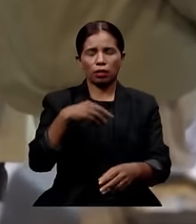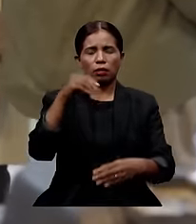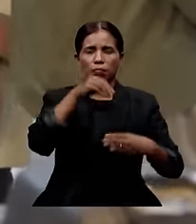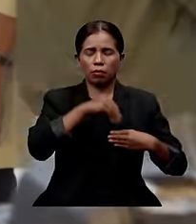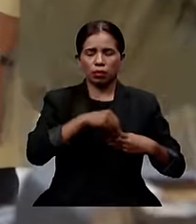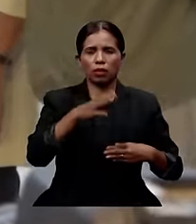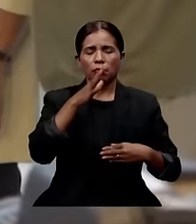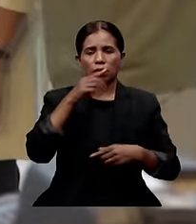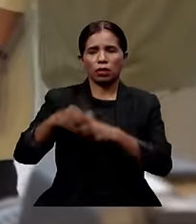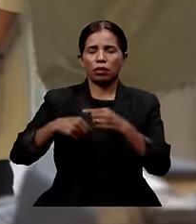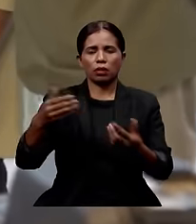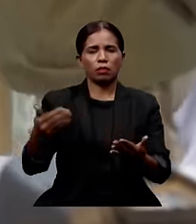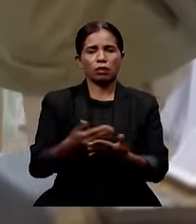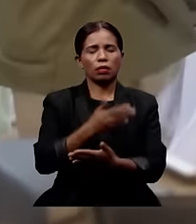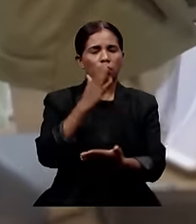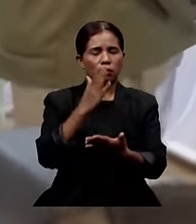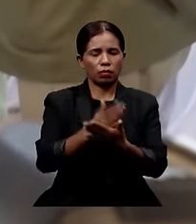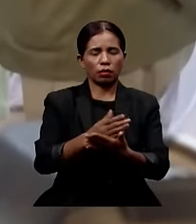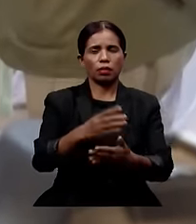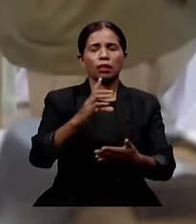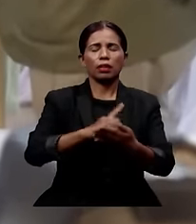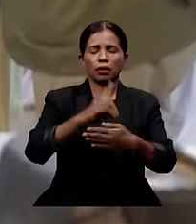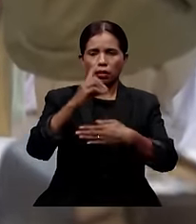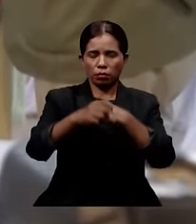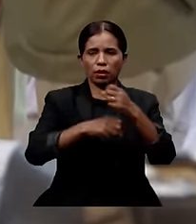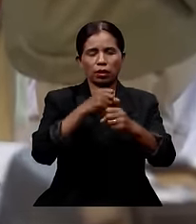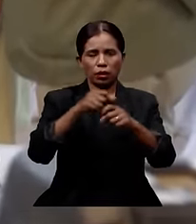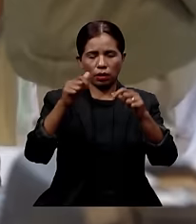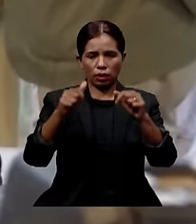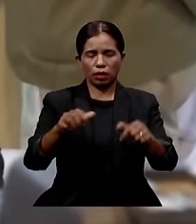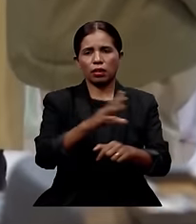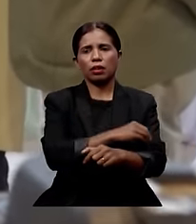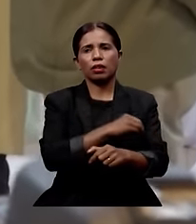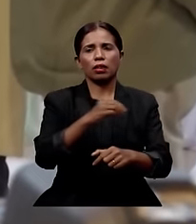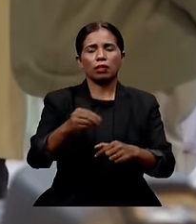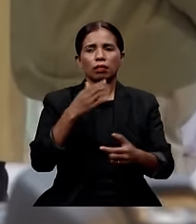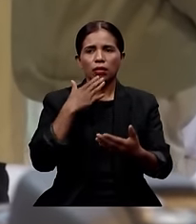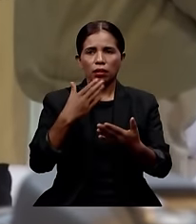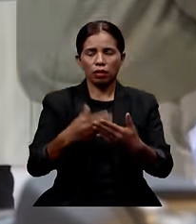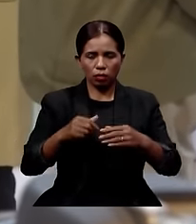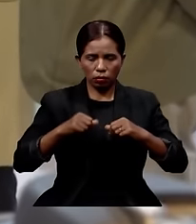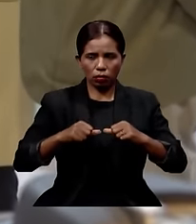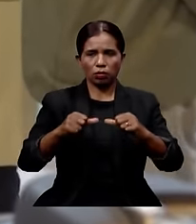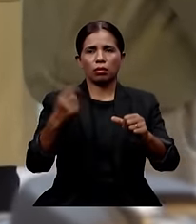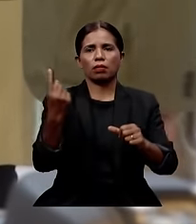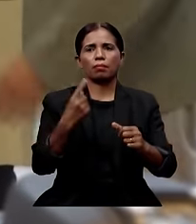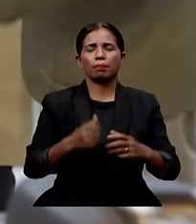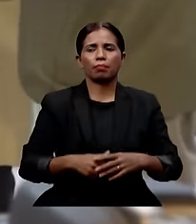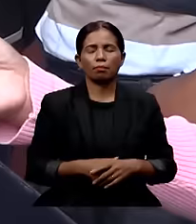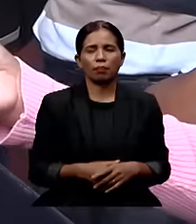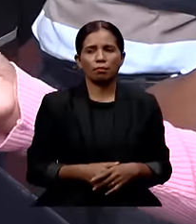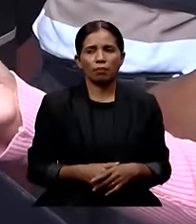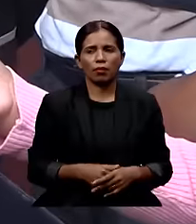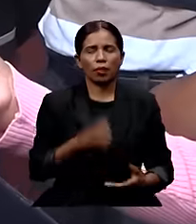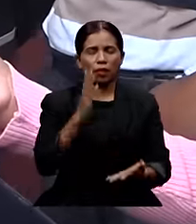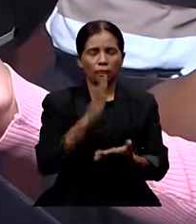baseira san fon se ia para ia dezembro tinane mai be bolsa da mãe condicional se continua. A para bolsa